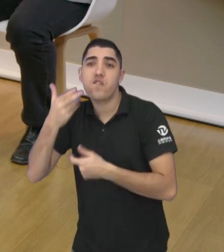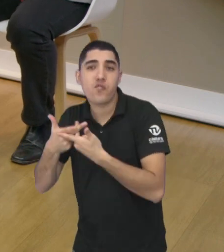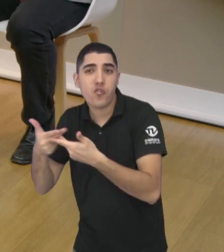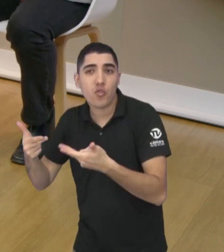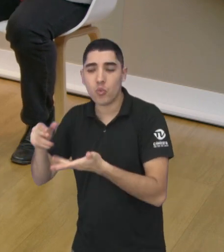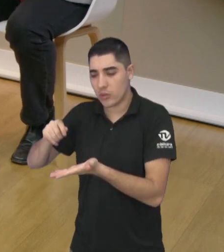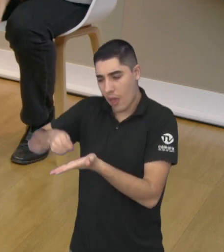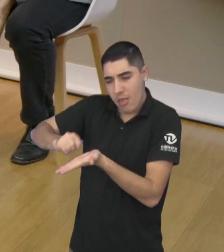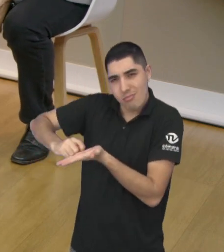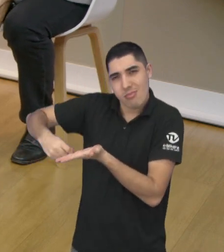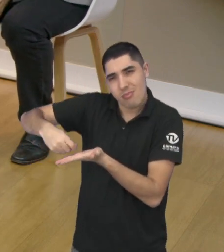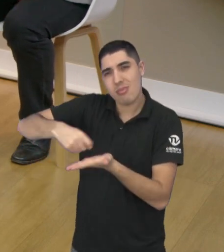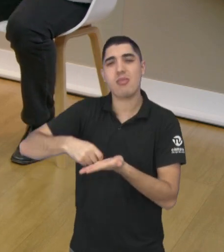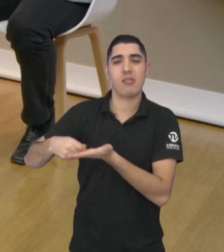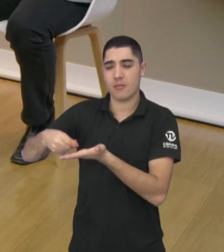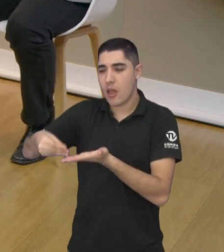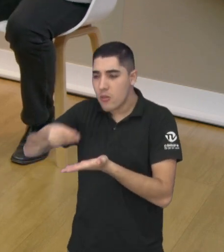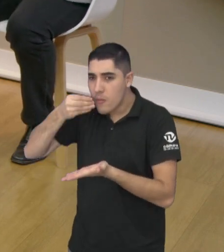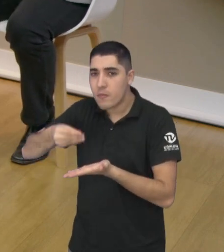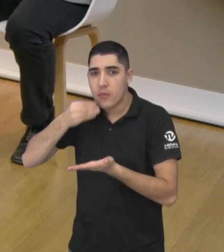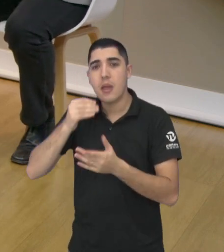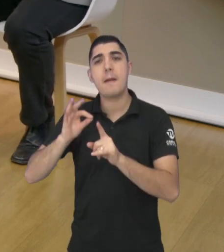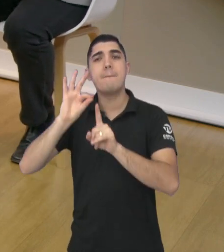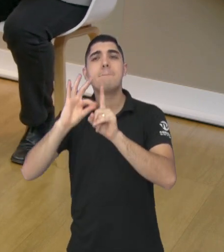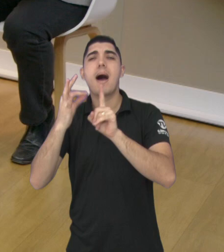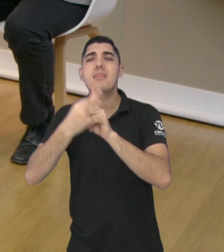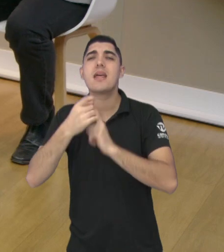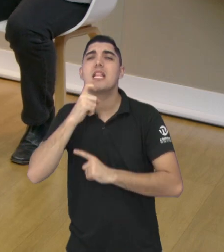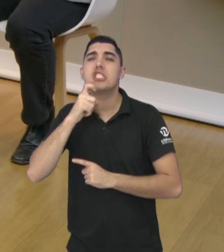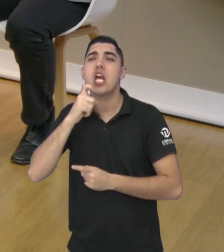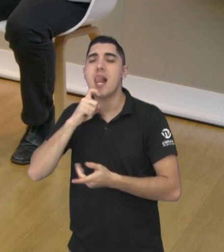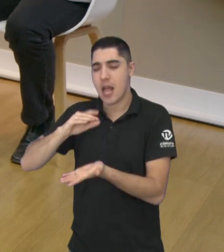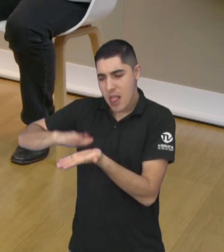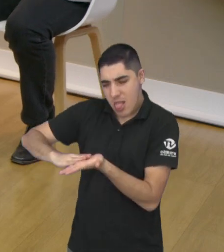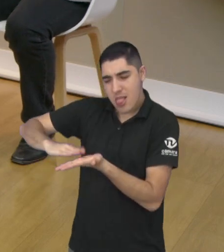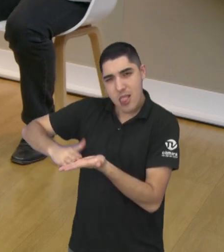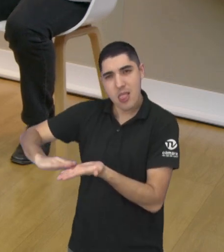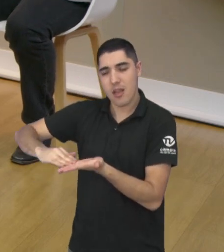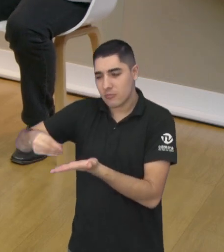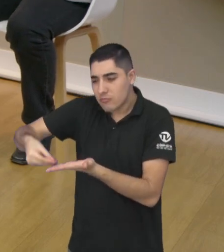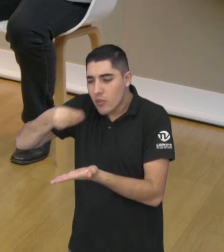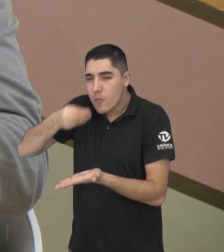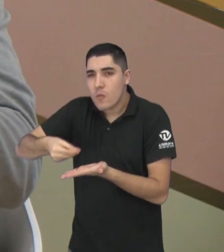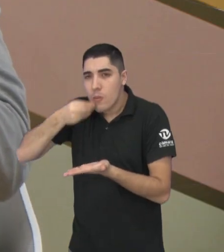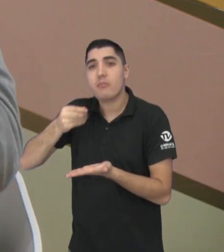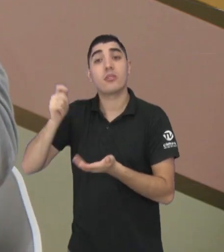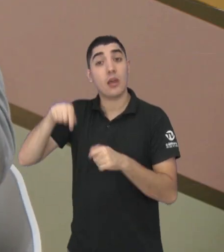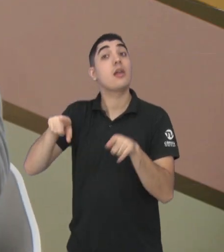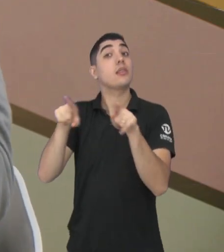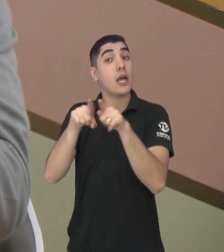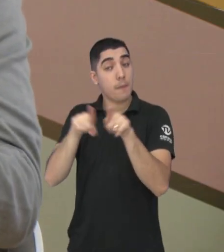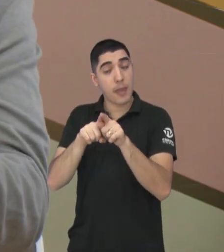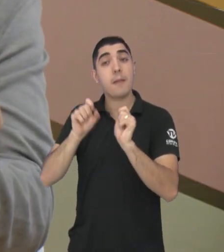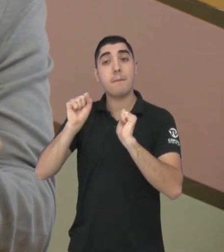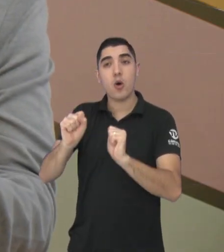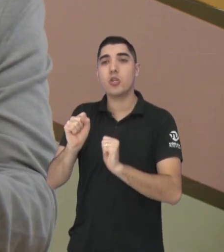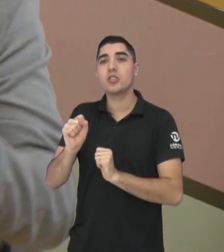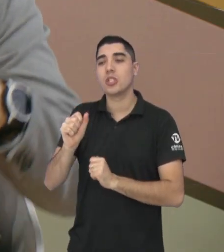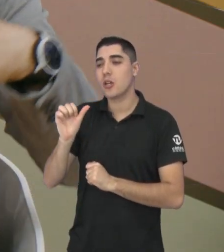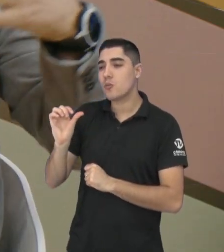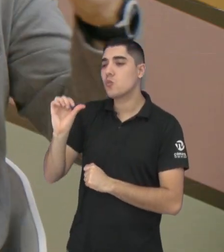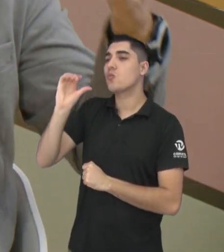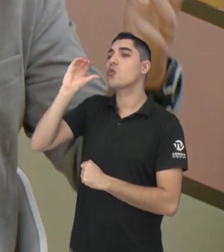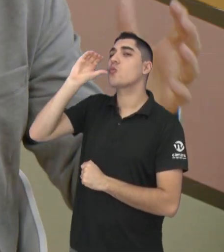bebês, uma amassadinha, pera amassadinha, uma banana geladinha, até nesse momento um pouco de iogurte, uma